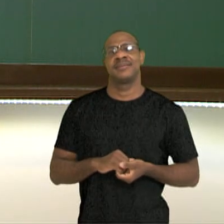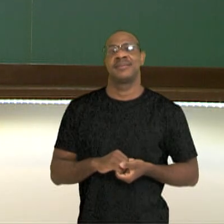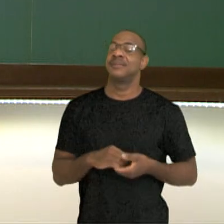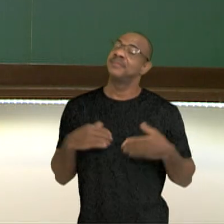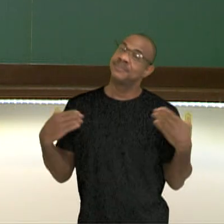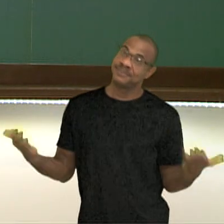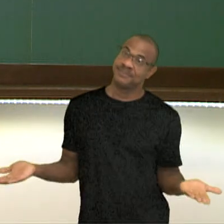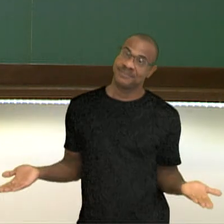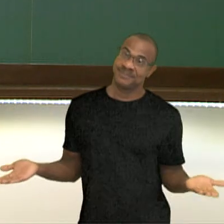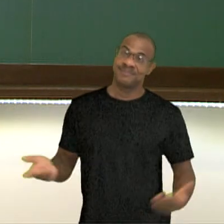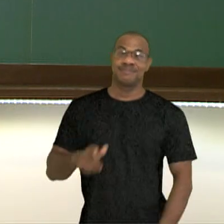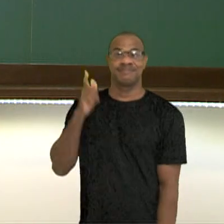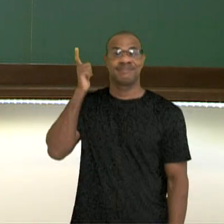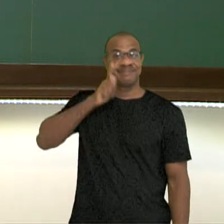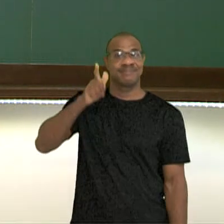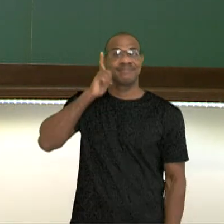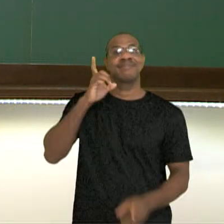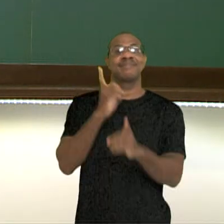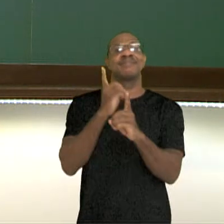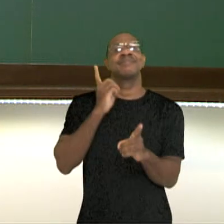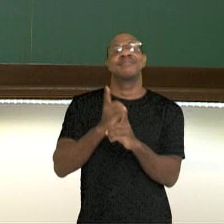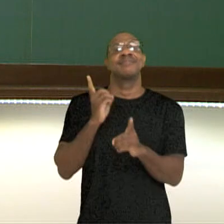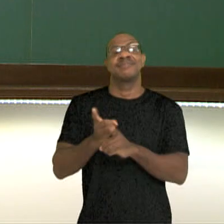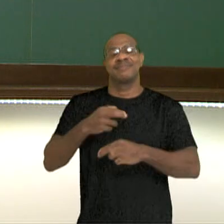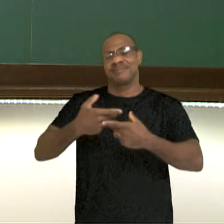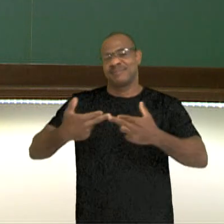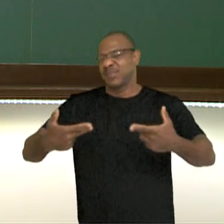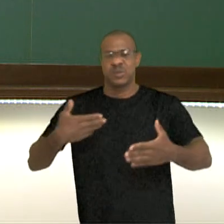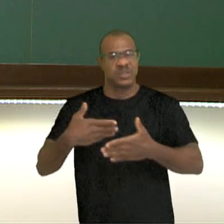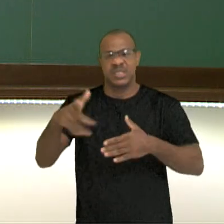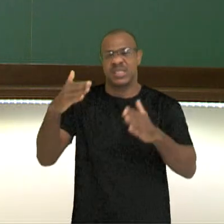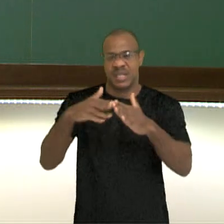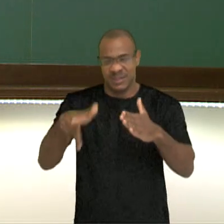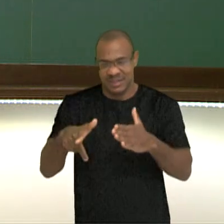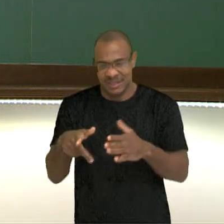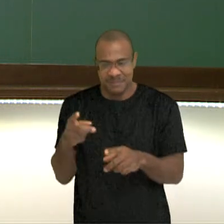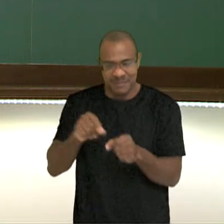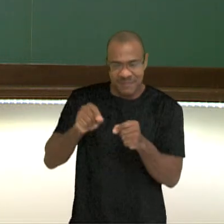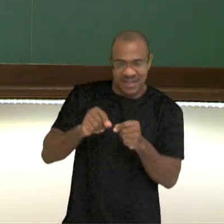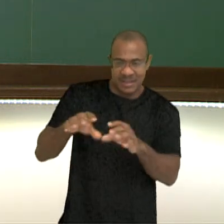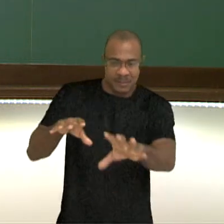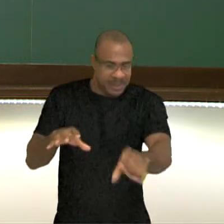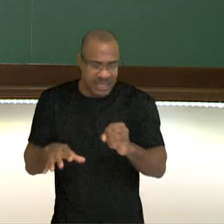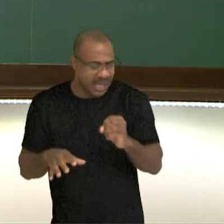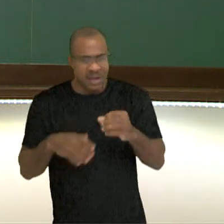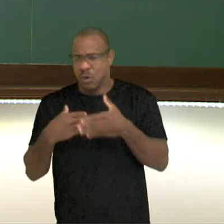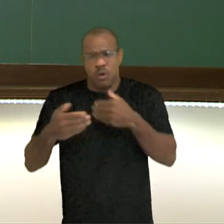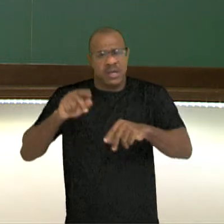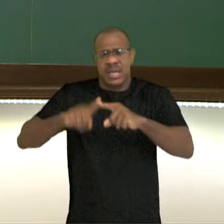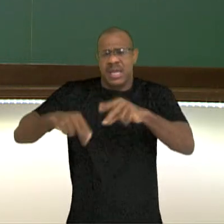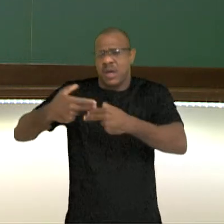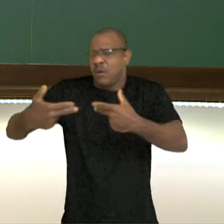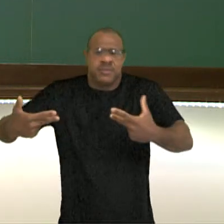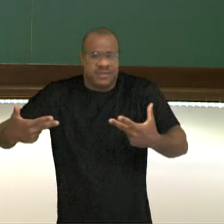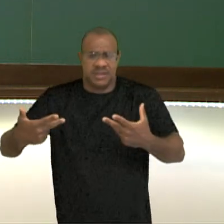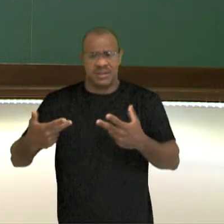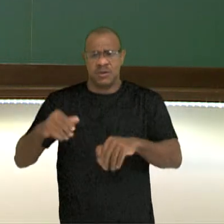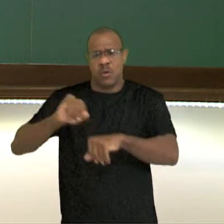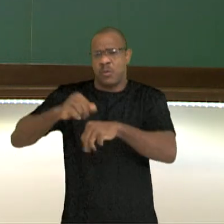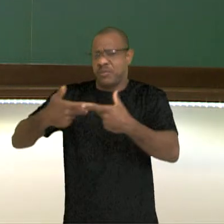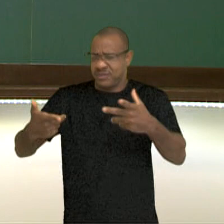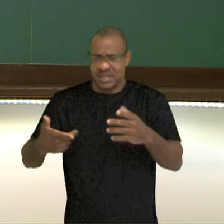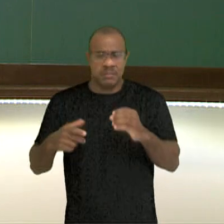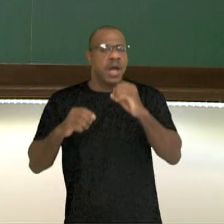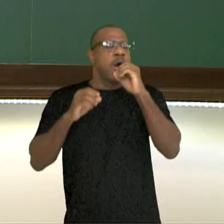E aí, galera? Conseguiu encontrar algumas coisas aí na sua casa para produzir um objeto sonoro, criar novas possibilidades de